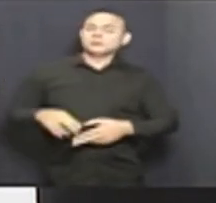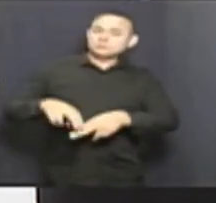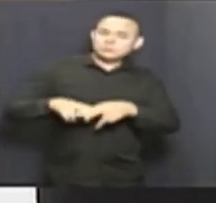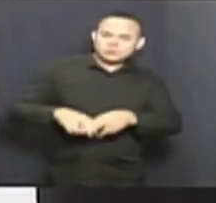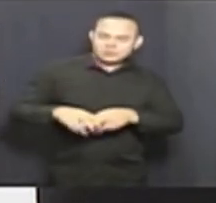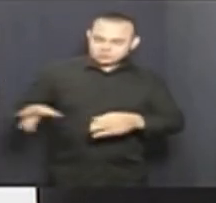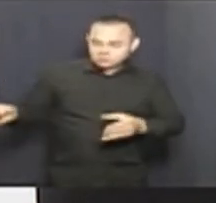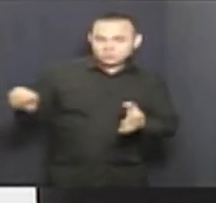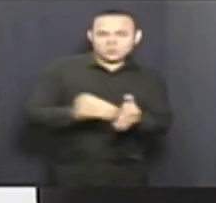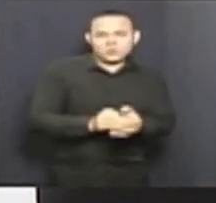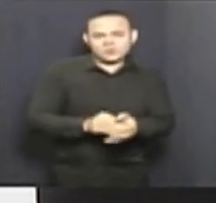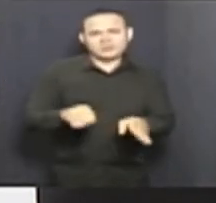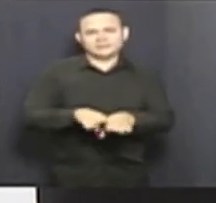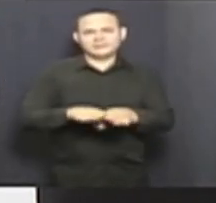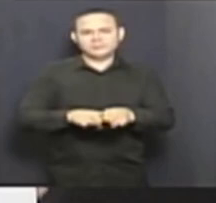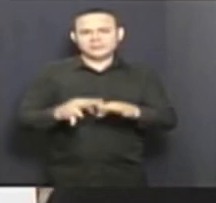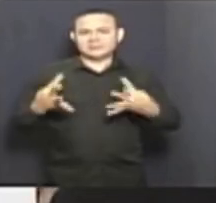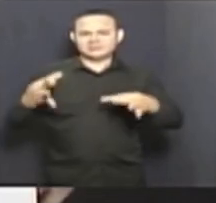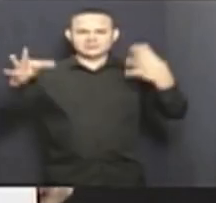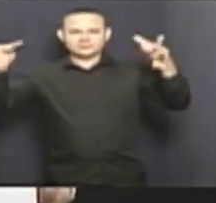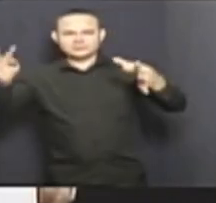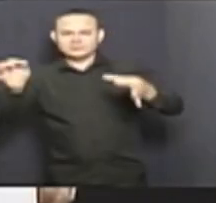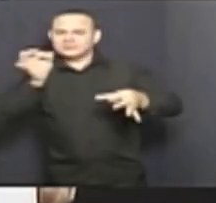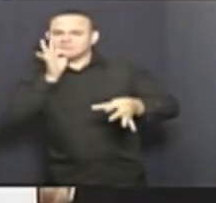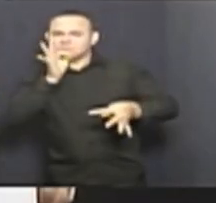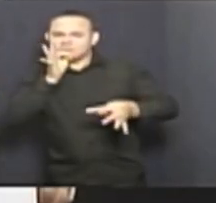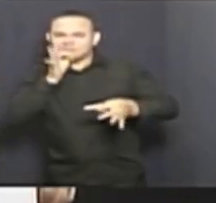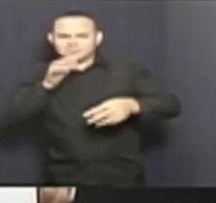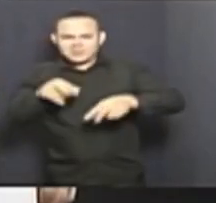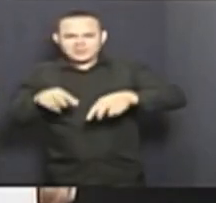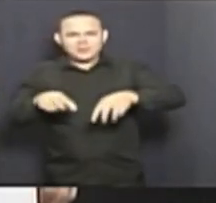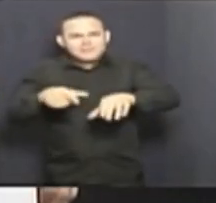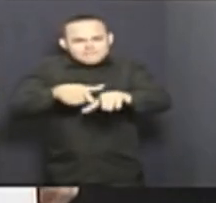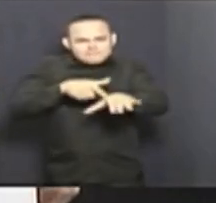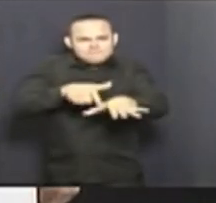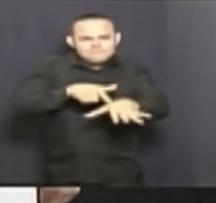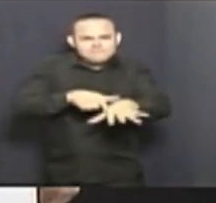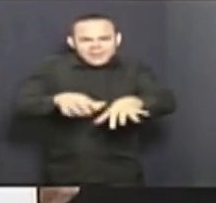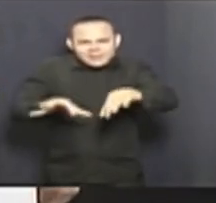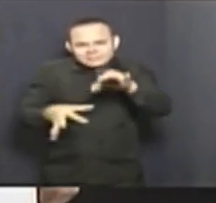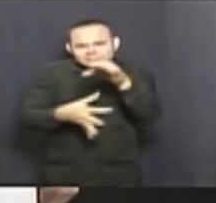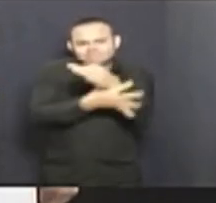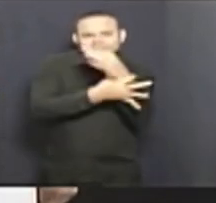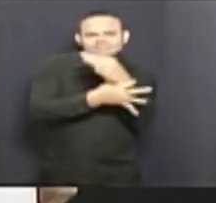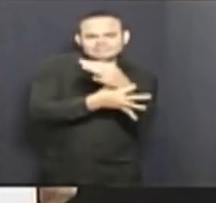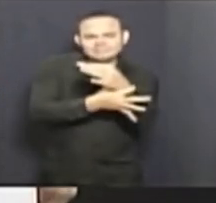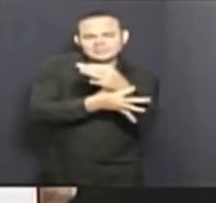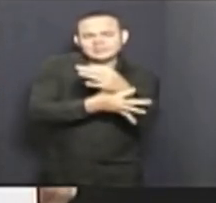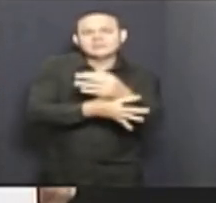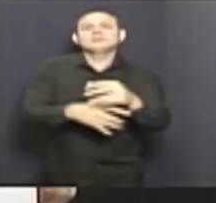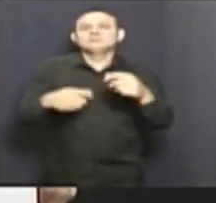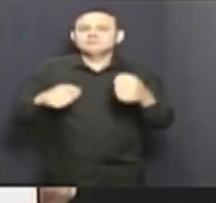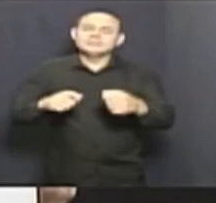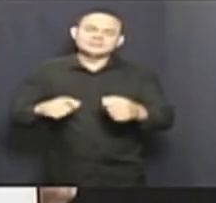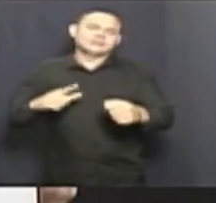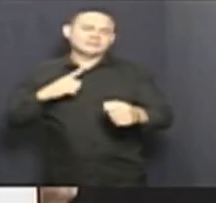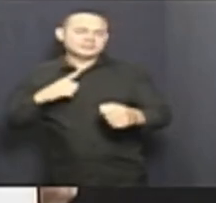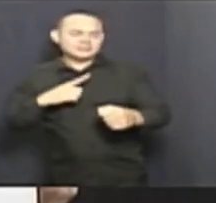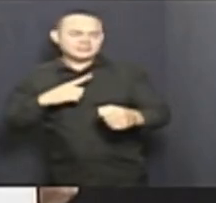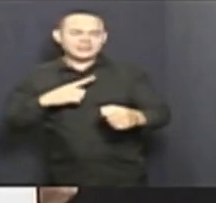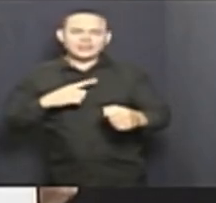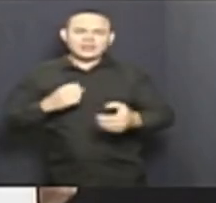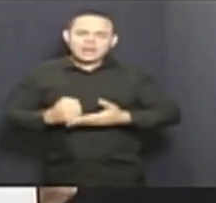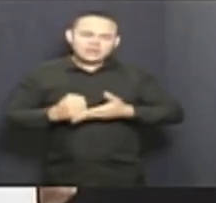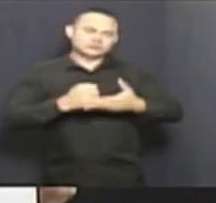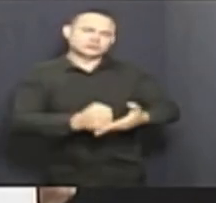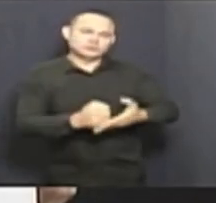exemplo as tornozeleiras poderiam dar um uma folga nas delegacias evidentemente